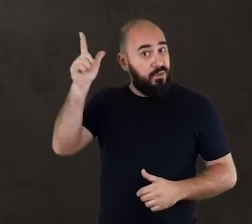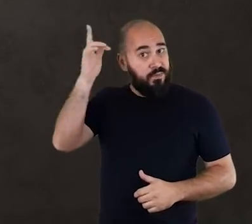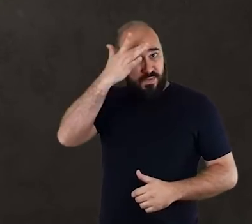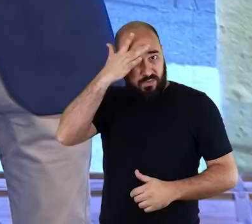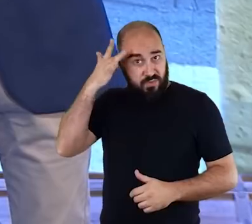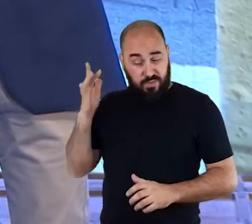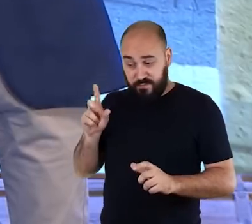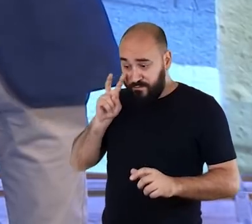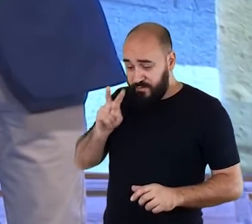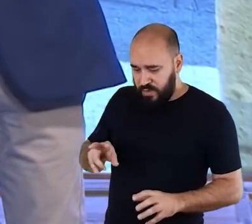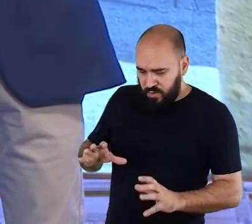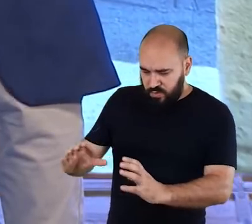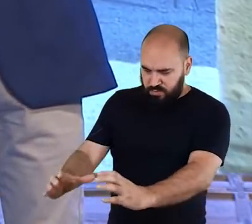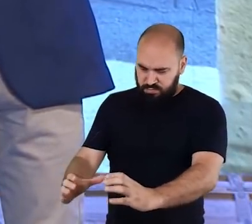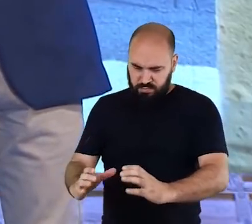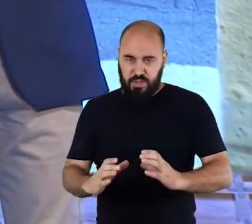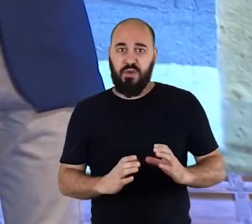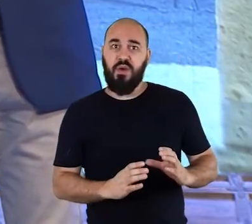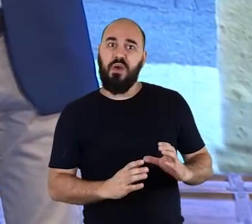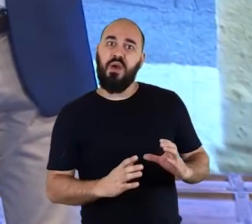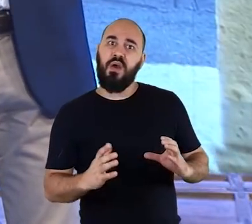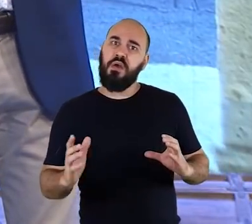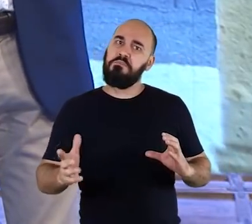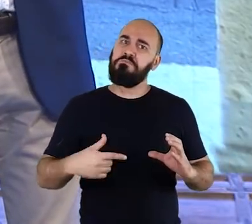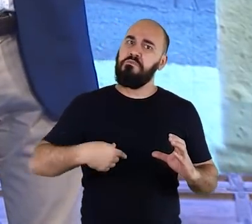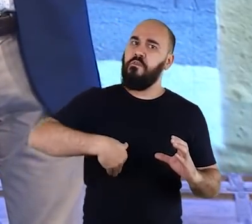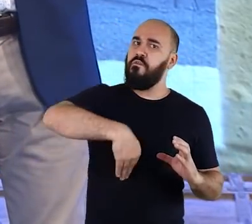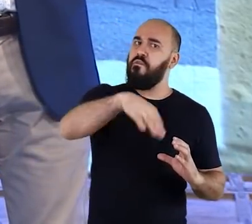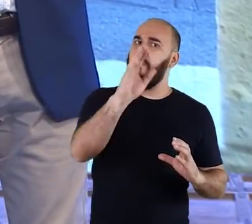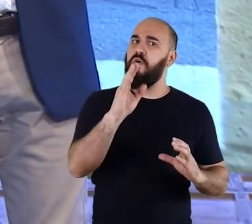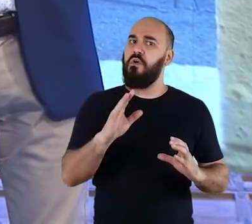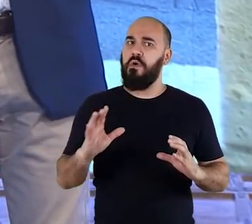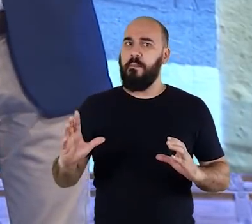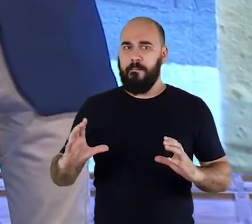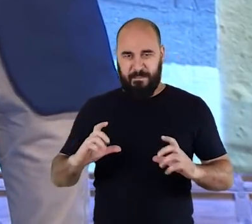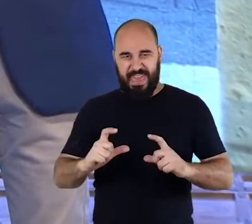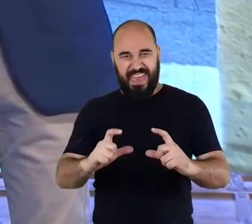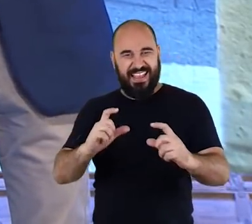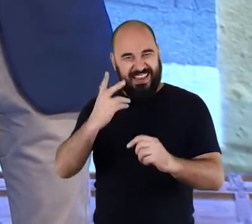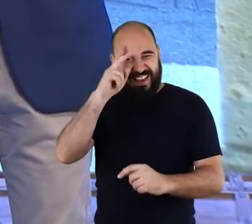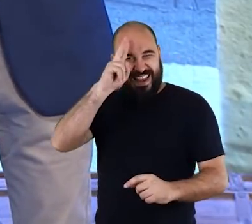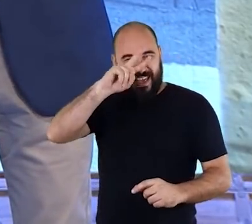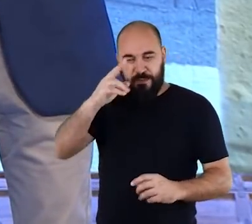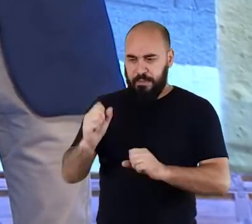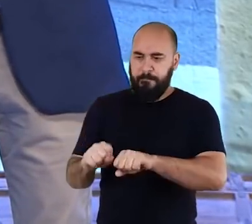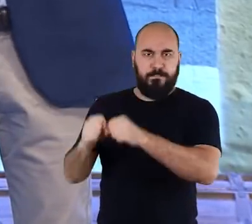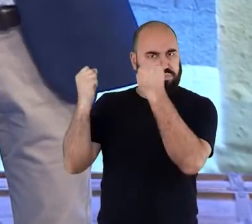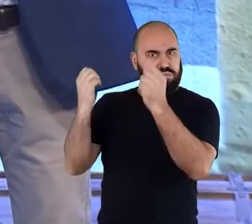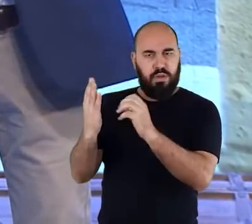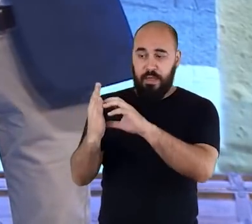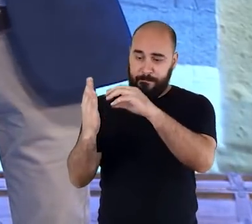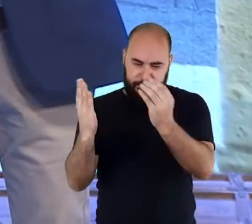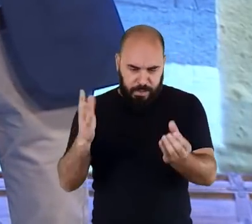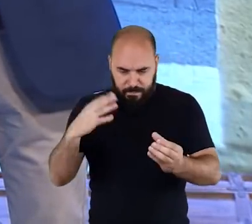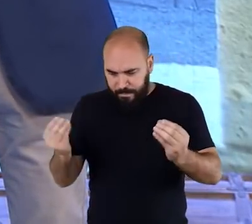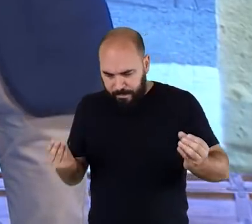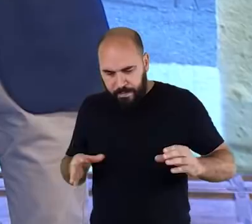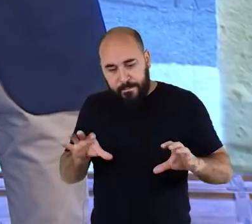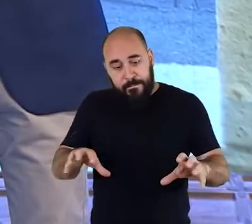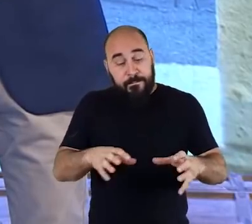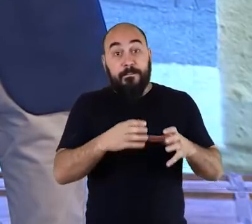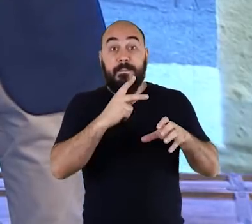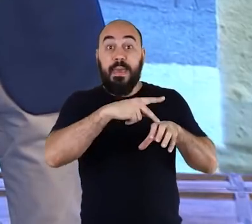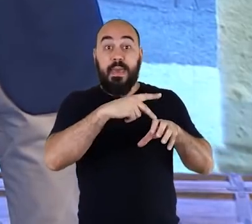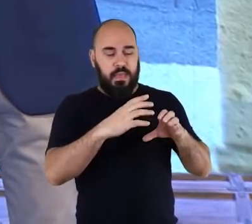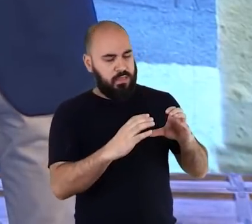por Klein e os levou para o Museu de Louvre, o Museu de Paris, o Museu do Louvre, onde a pedra foi